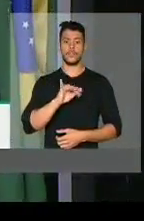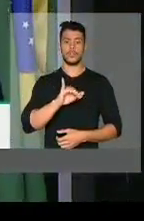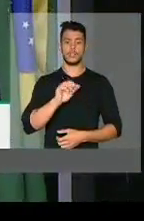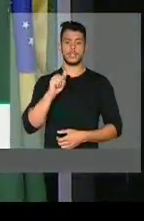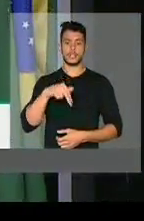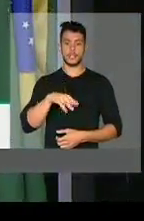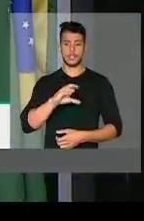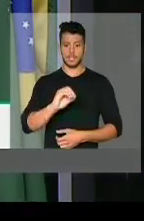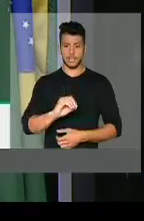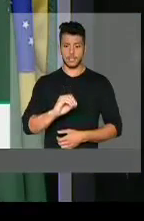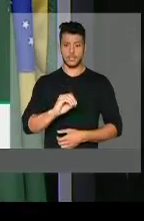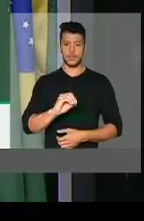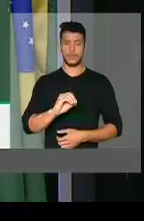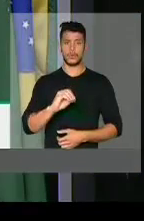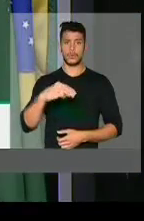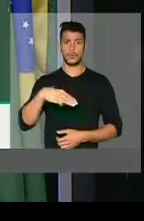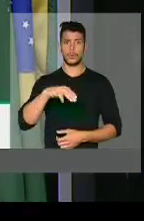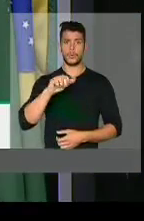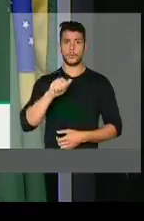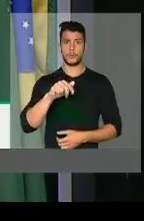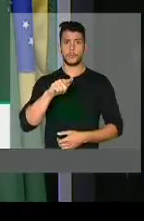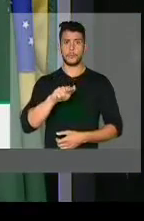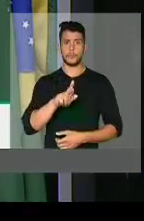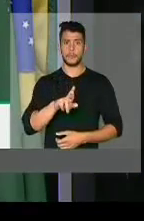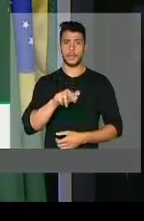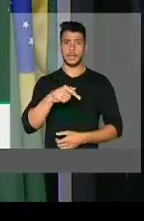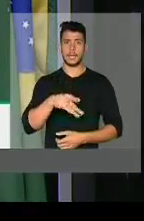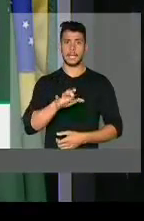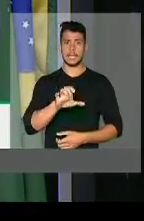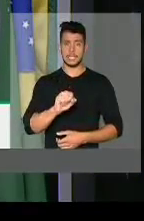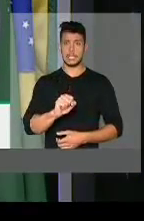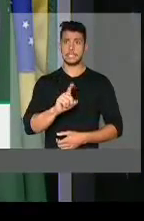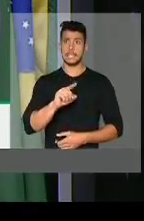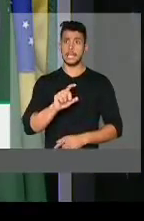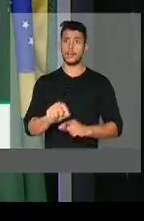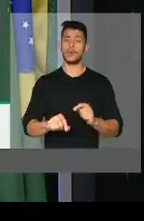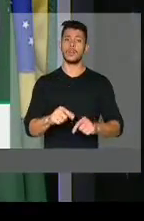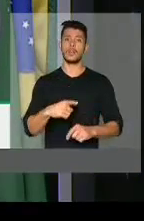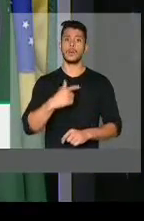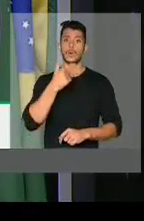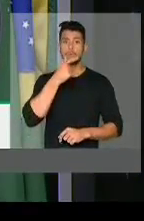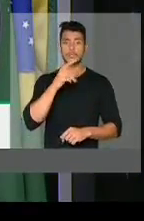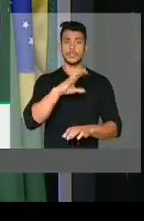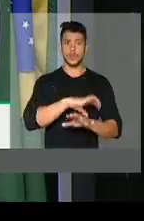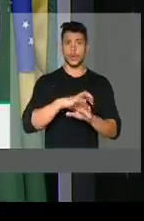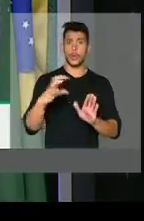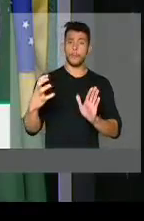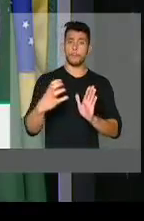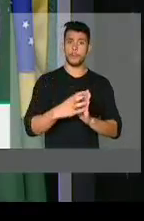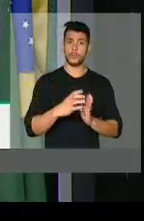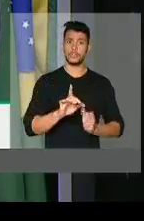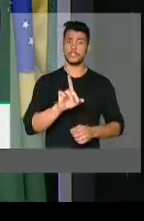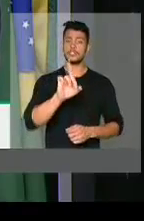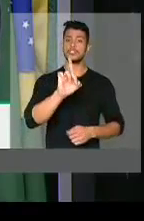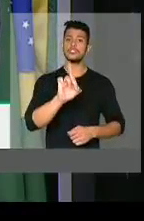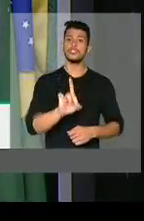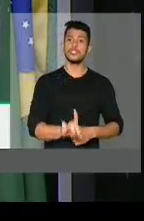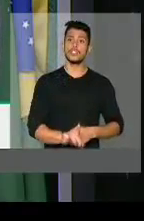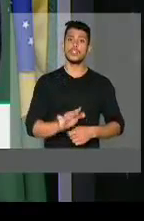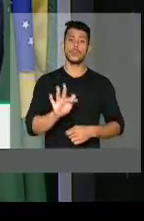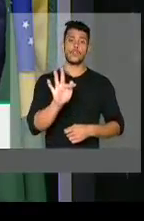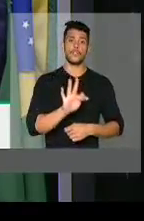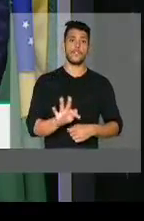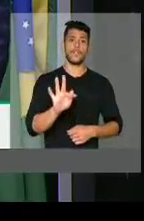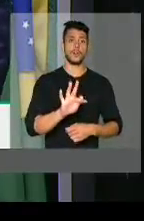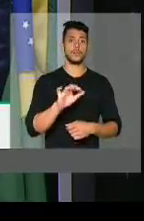do Estado da Universidade de São Paulo, recentemente empossado como diretor da histórica Faculdade do Largo de